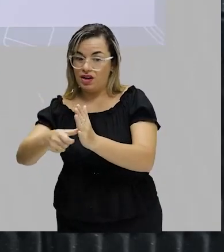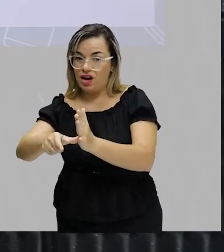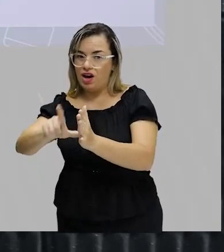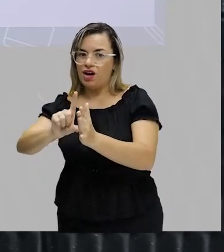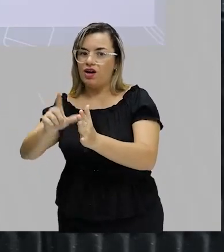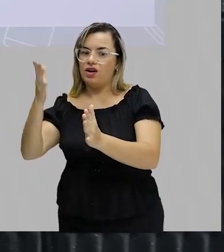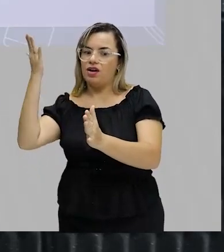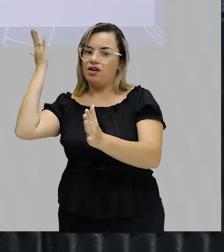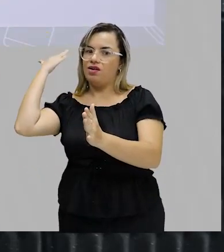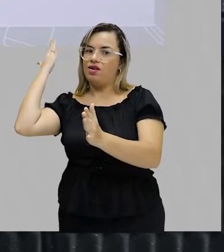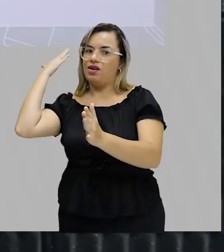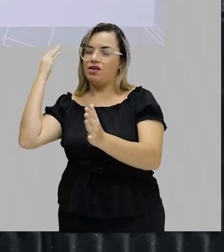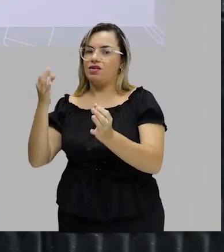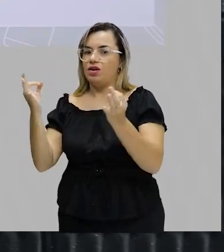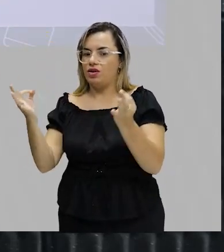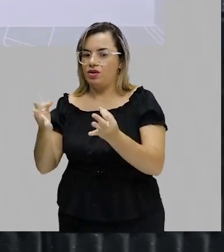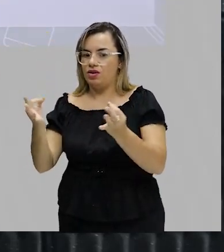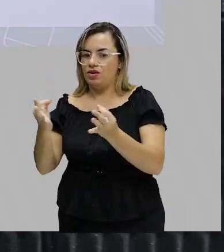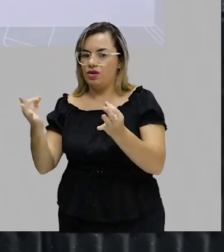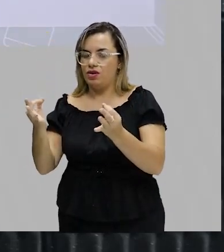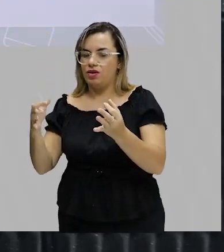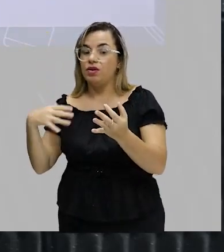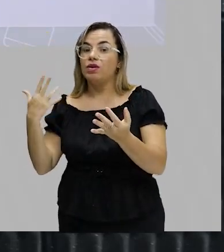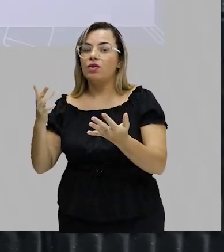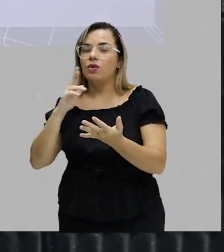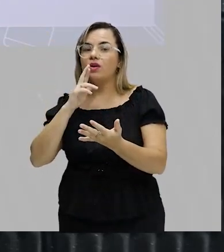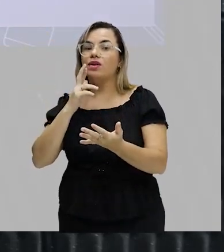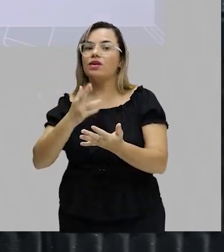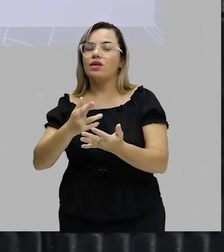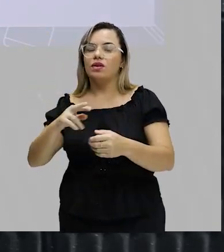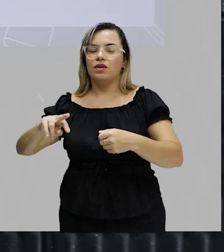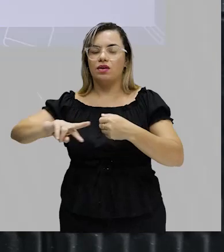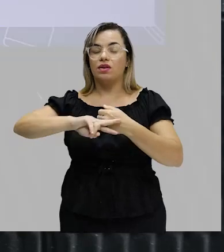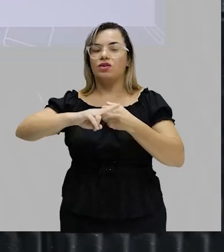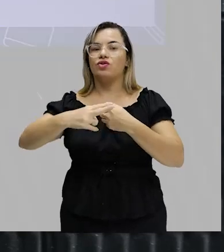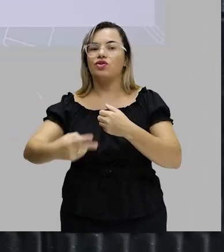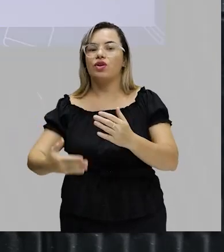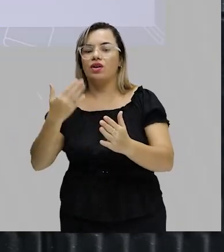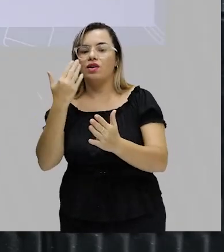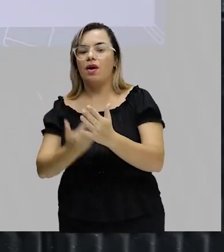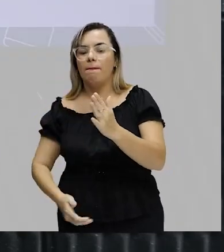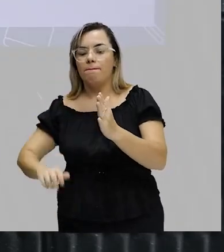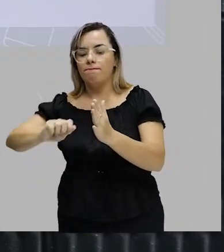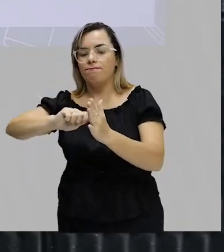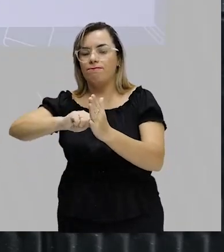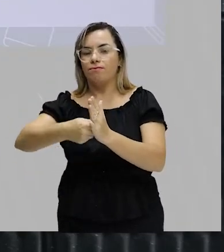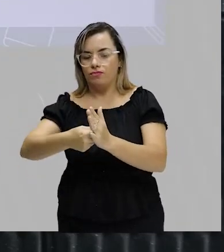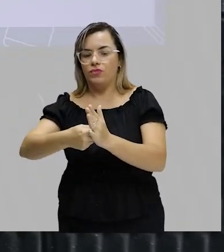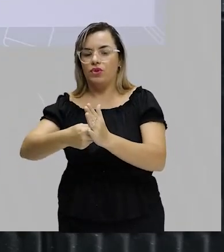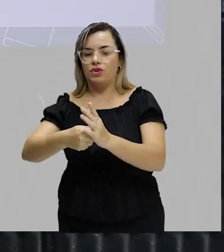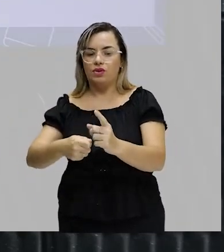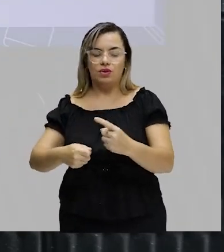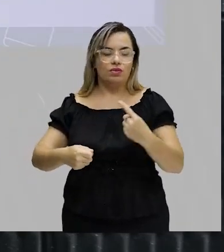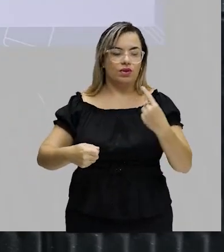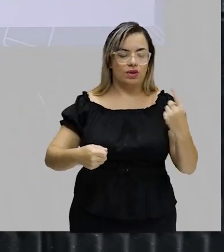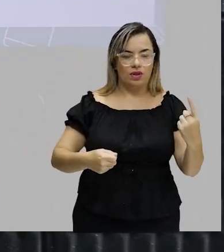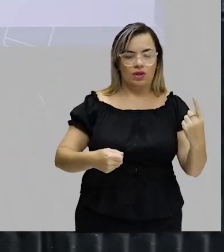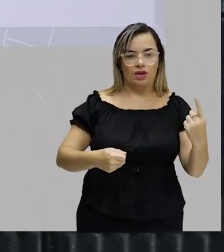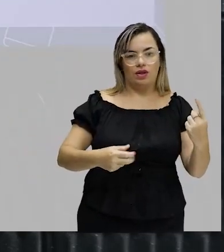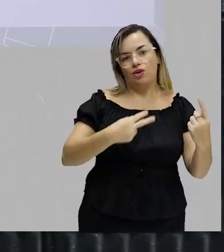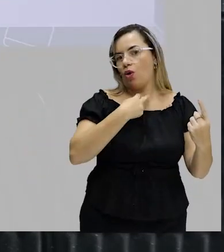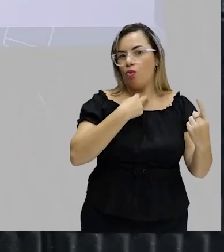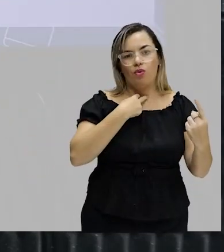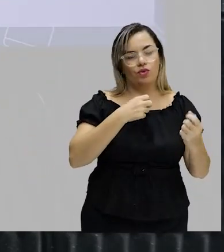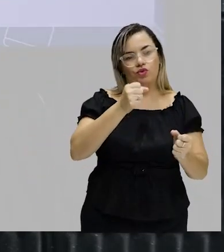perfeito. O que resultou? Qual foi a consequência dela ter perdido essa chave? Ela ficou impossibilitada